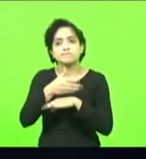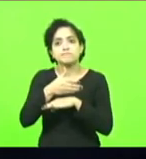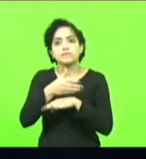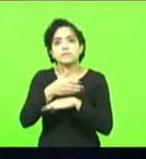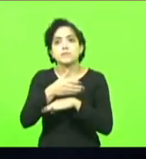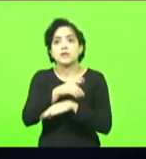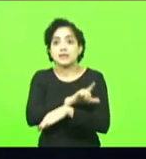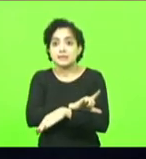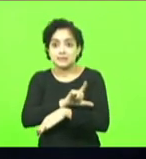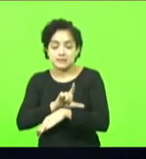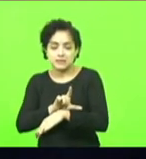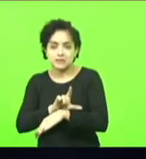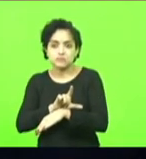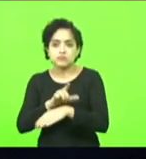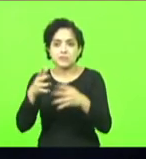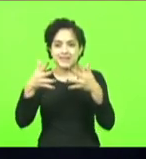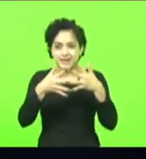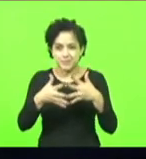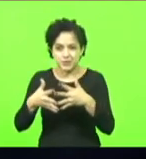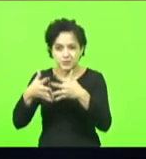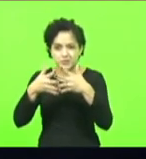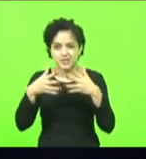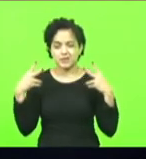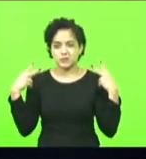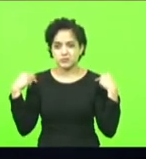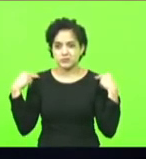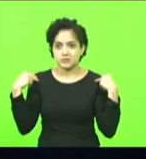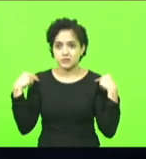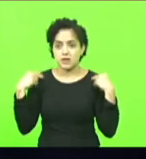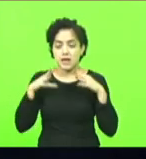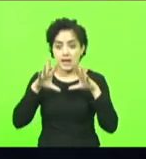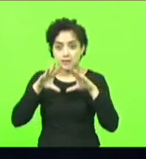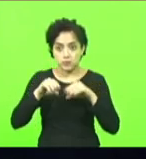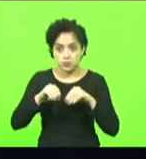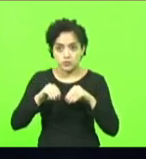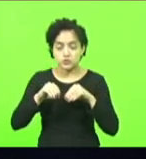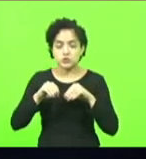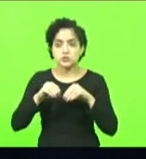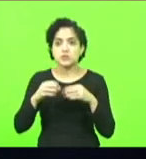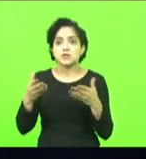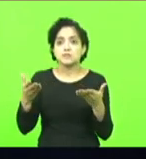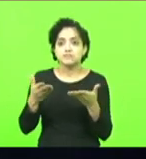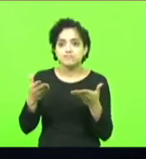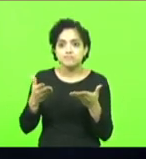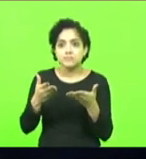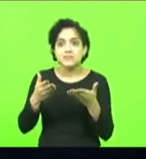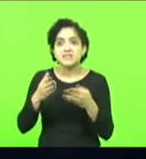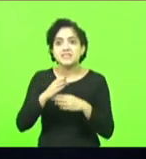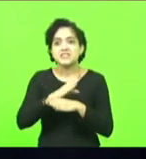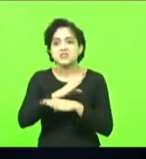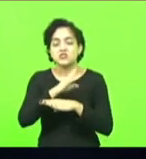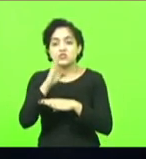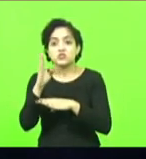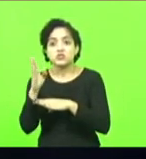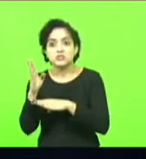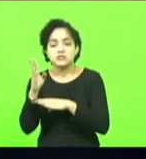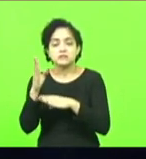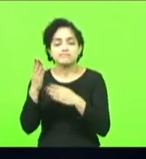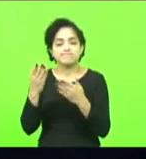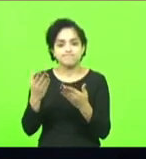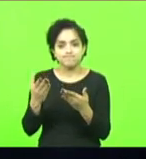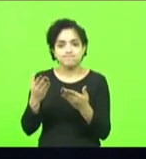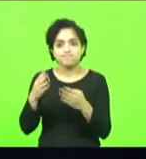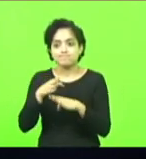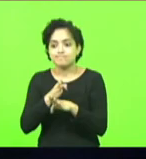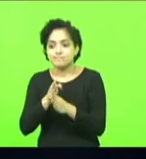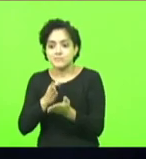vários caminhoneiros à noite, por quê? Porque o trânsito daqui de dia é caótico, ele busca alternativas para